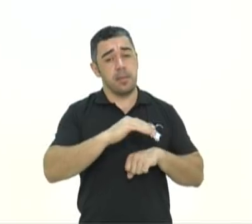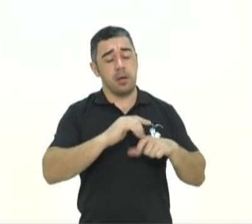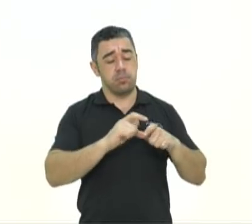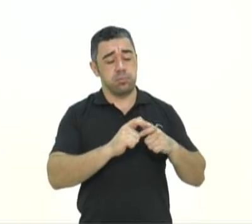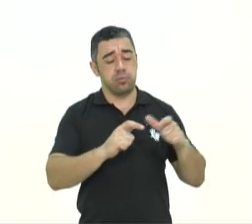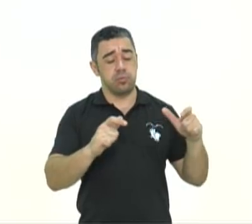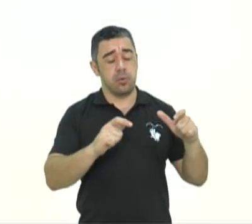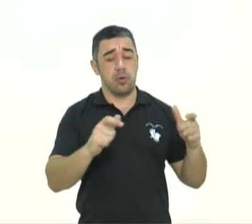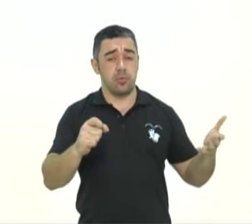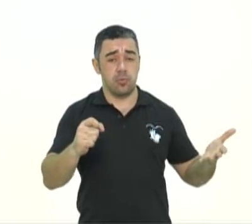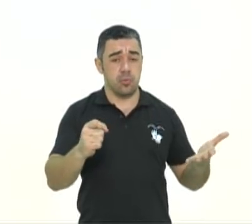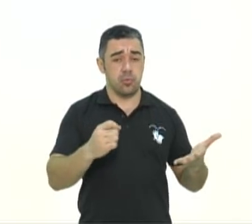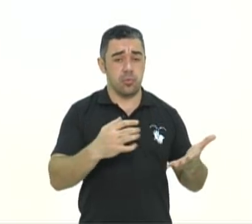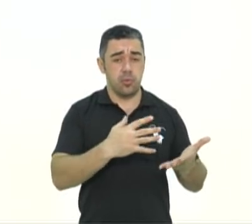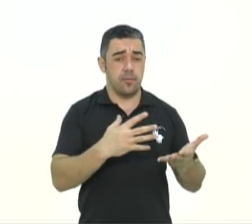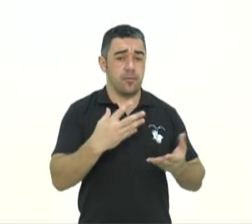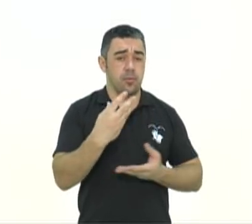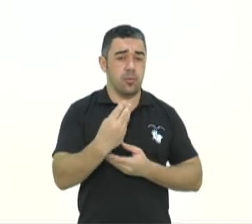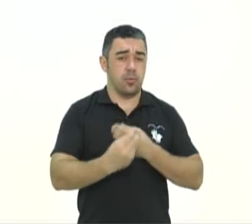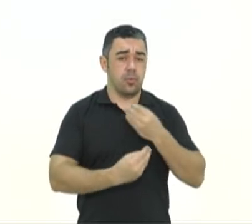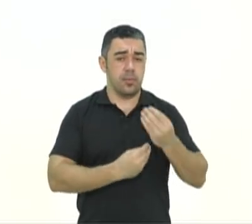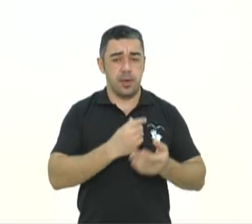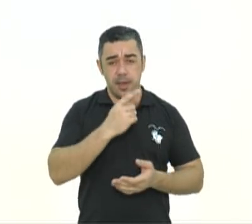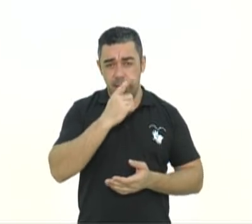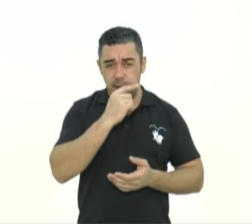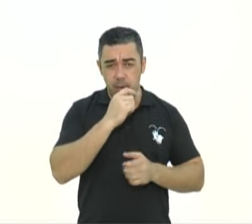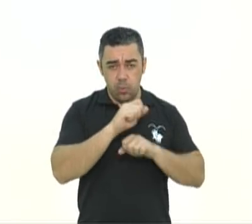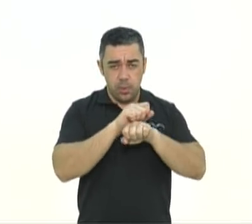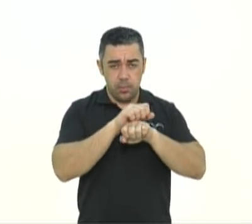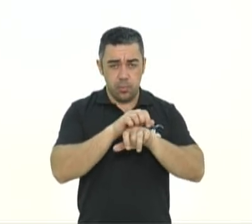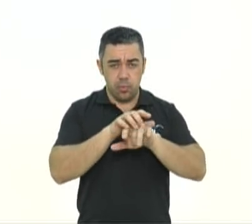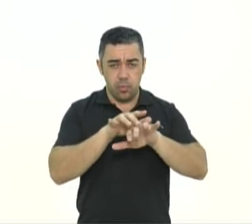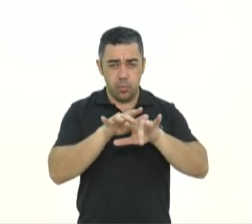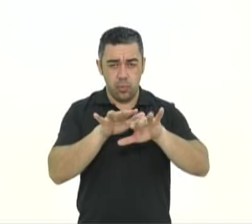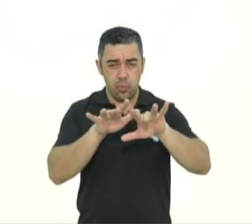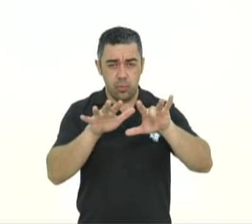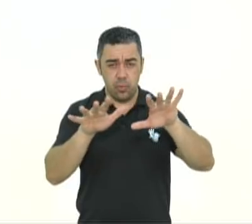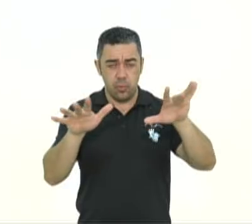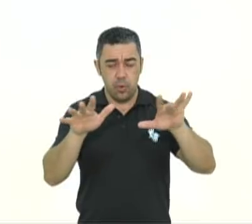o sistema de abastecimento do país.